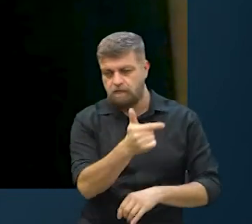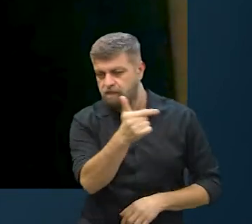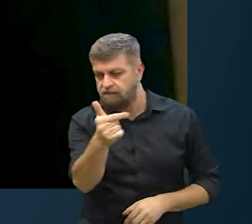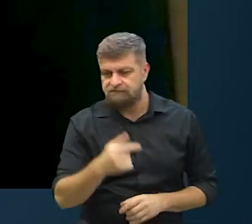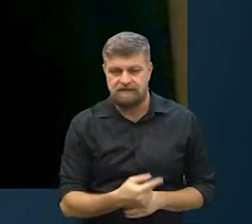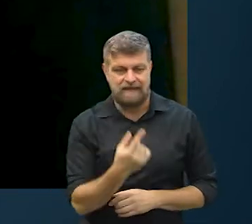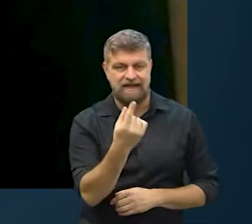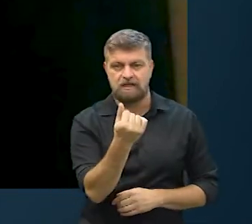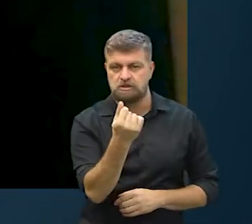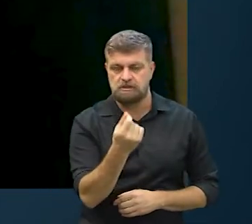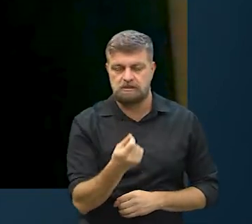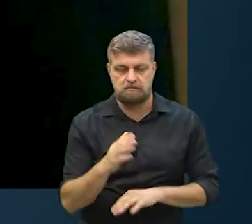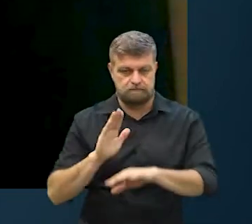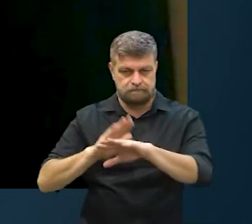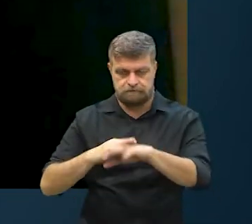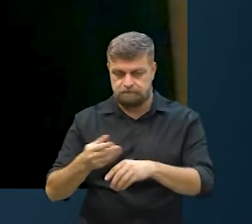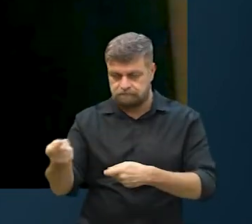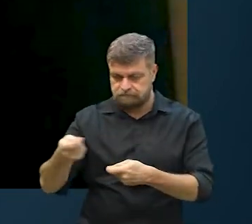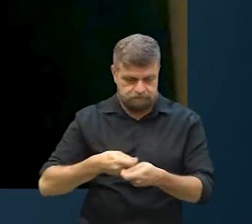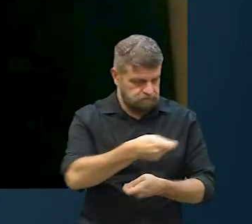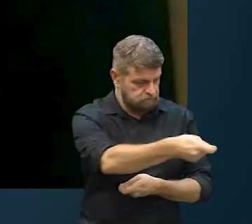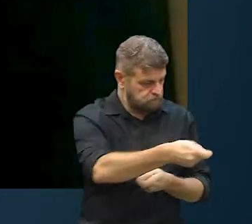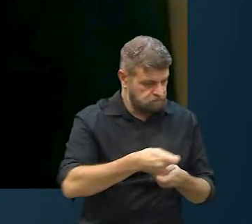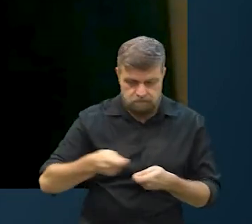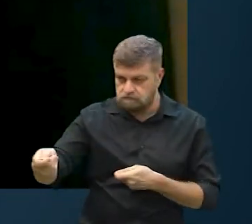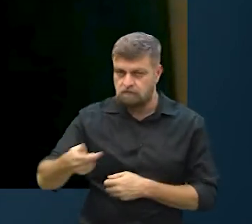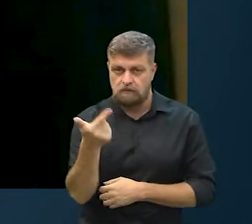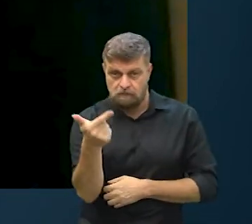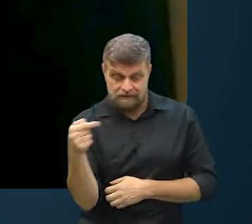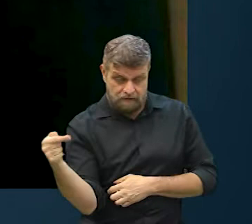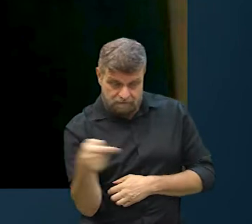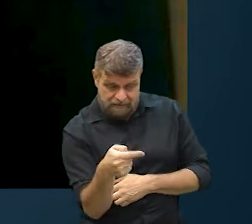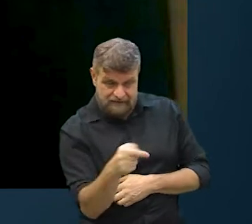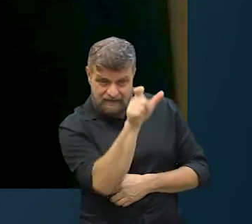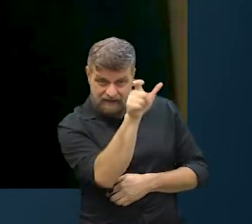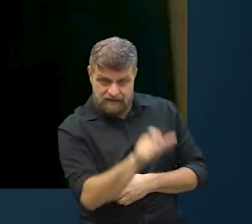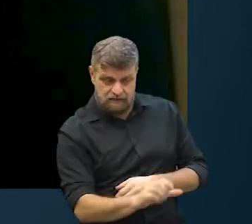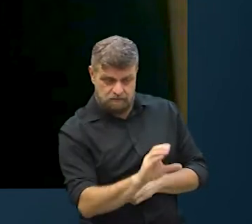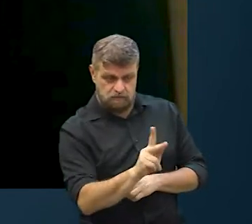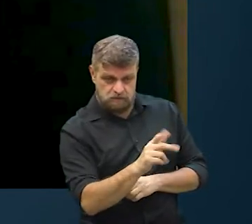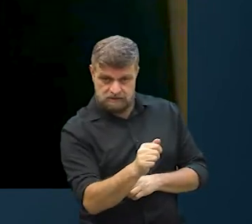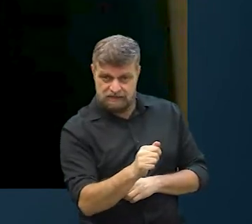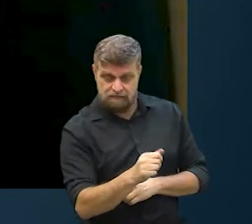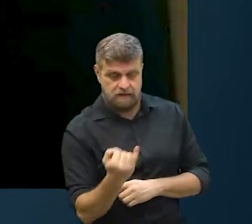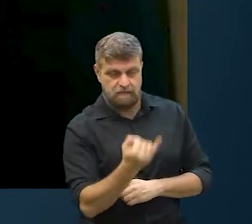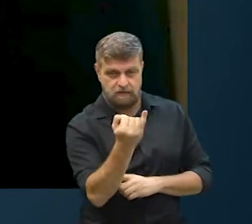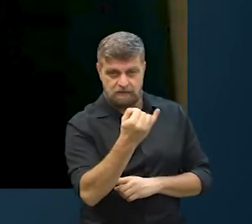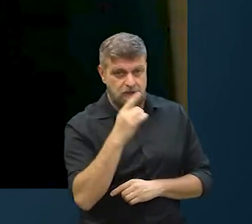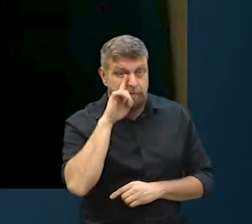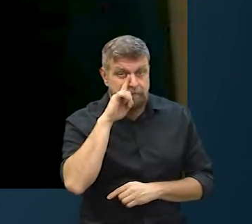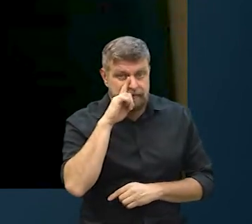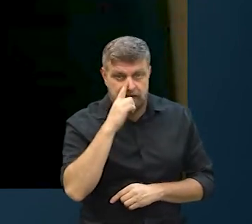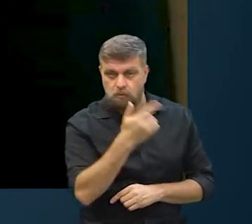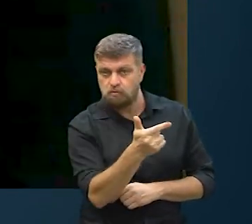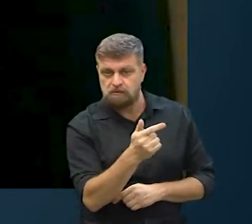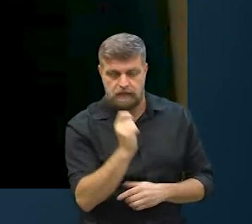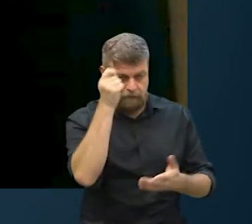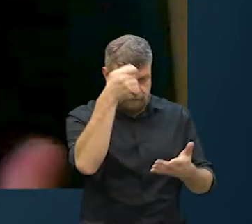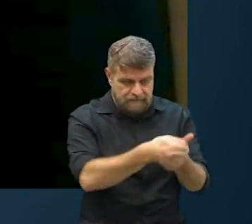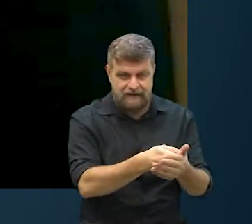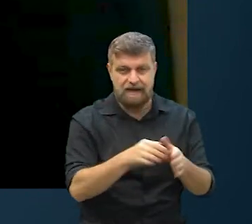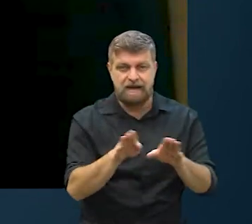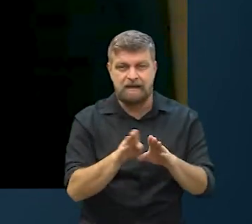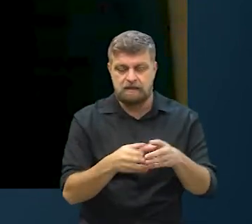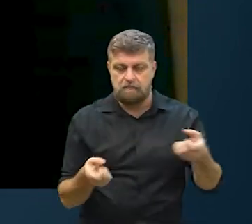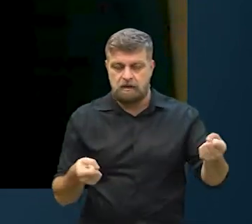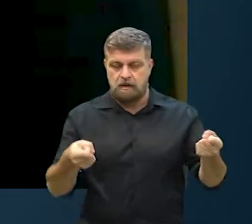qualquer circulação de dinheiro, porque isso é muito importante também para o chapa, que diminui o risco e recebe no dia, para